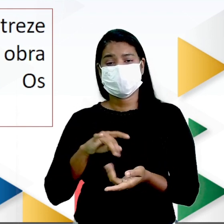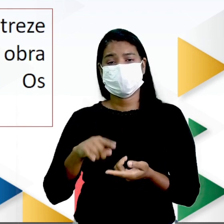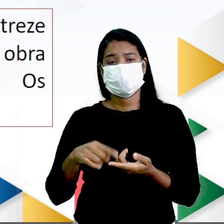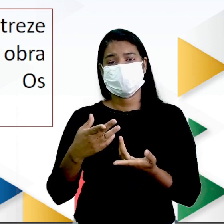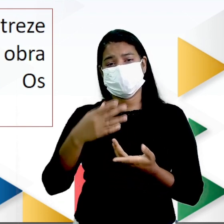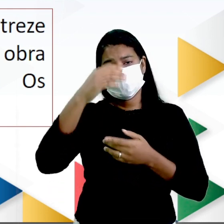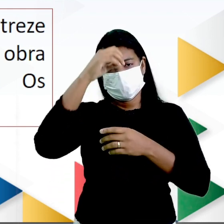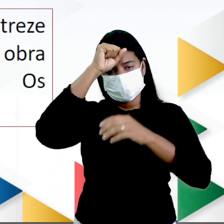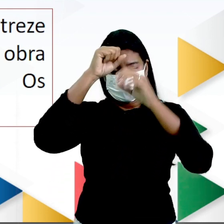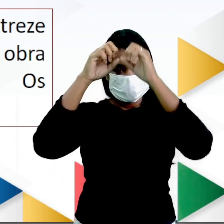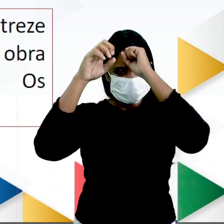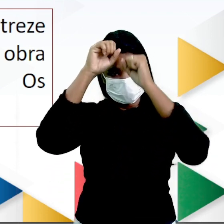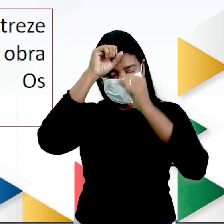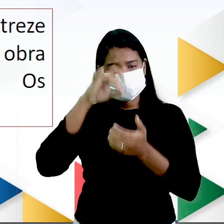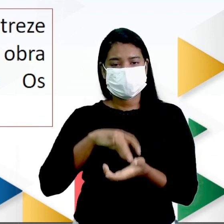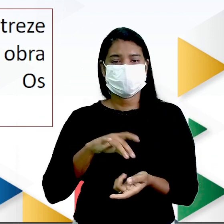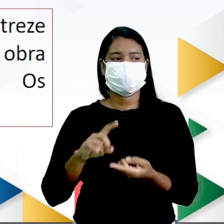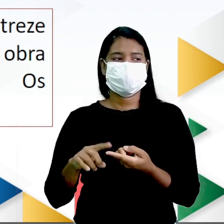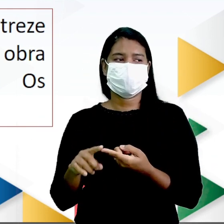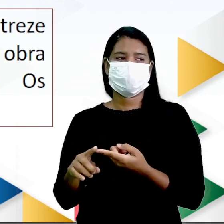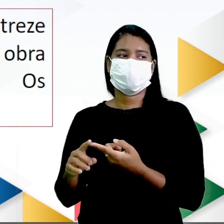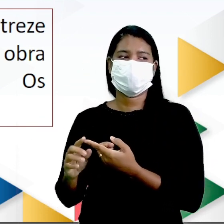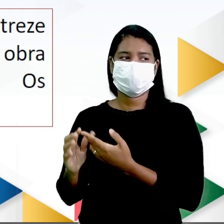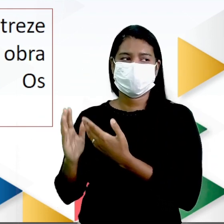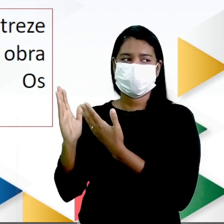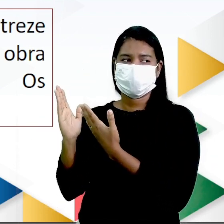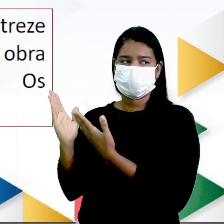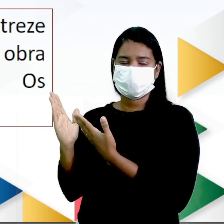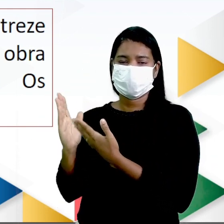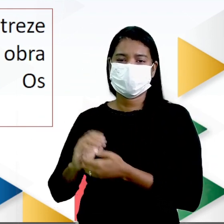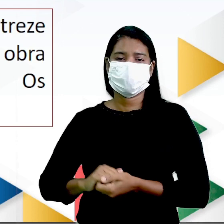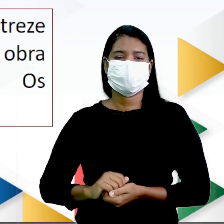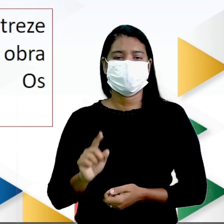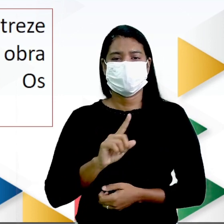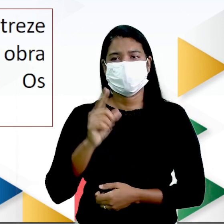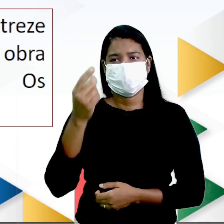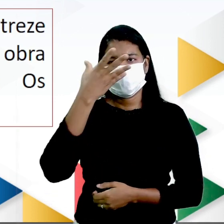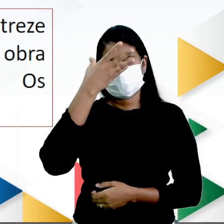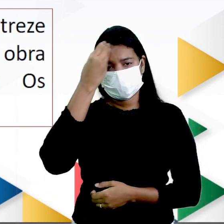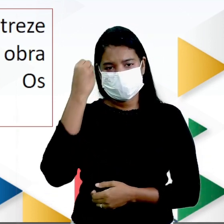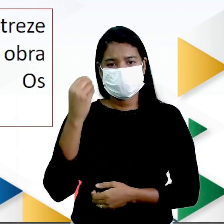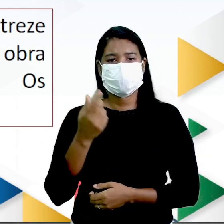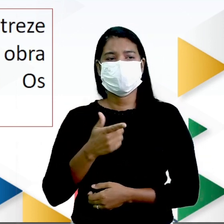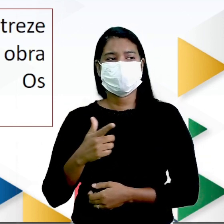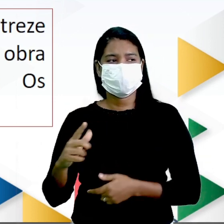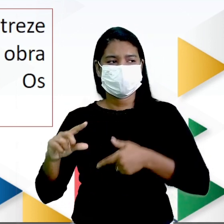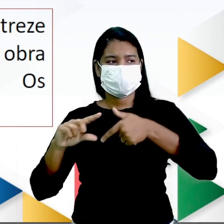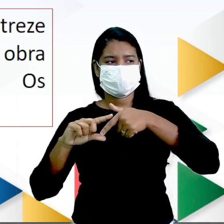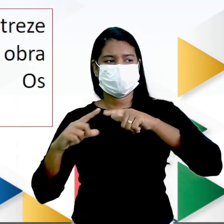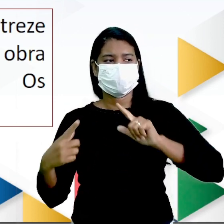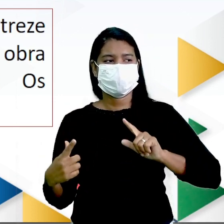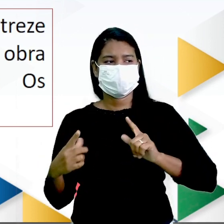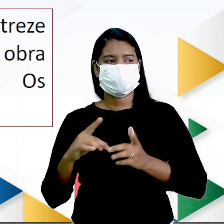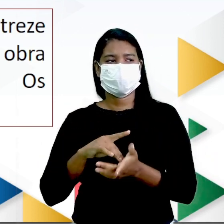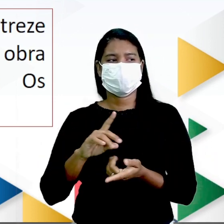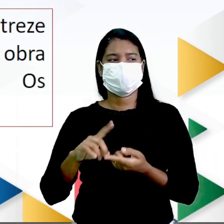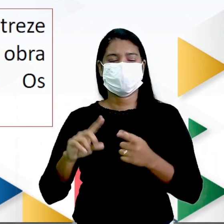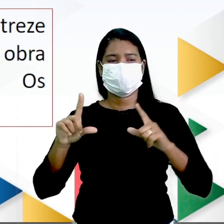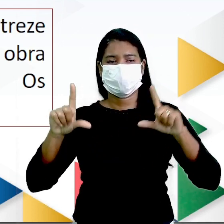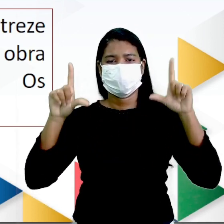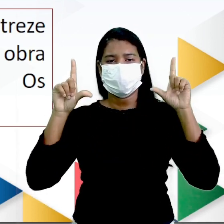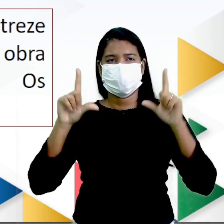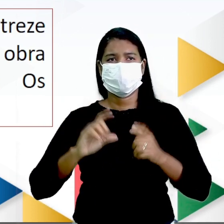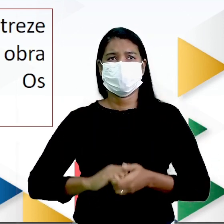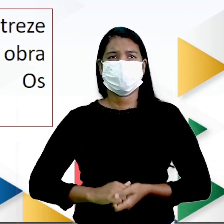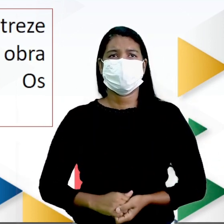aprende geometria euclidiana por causa desse cara, mas não esquece, existem outras geometrias. Traz para cá, por favor,